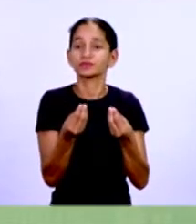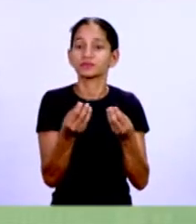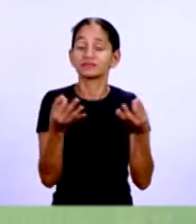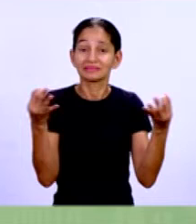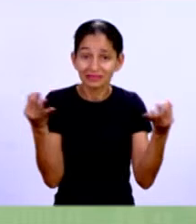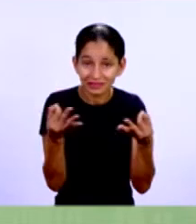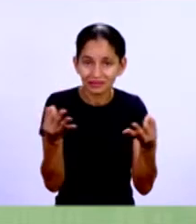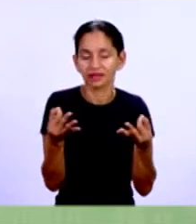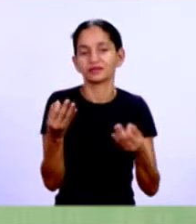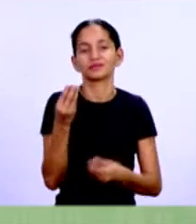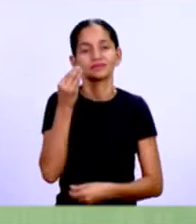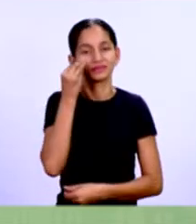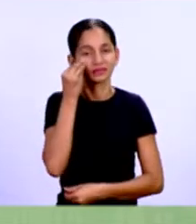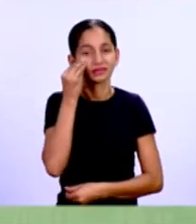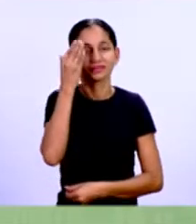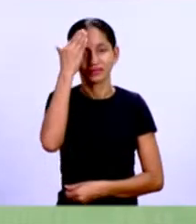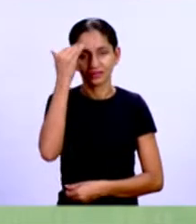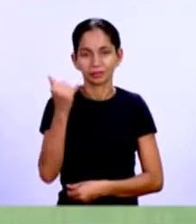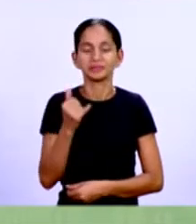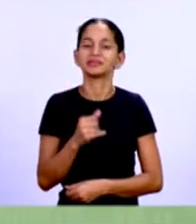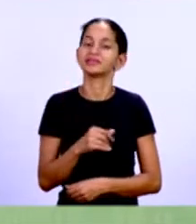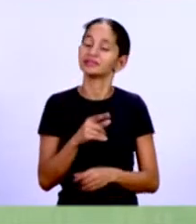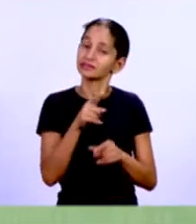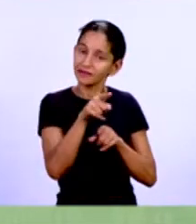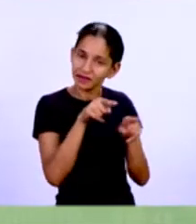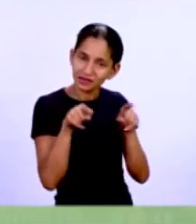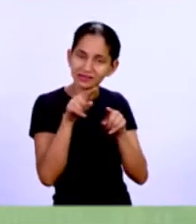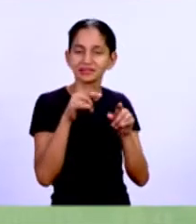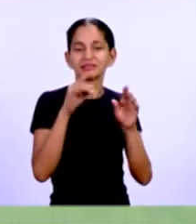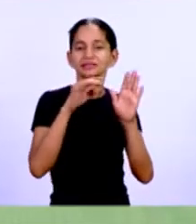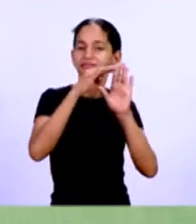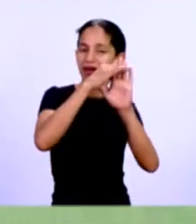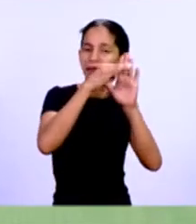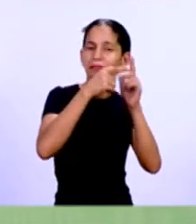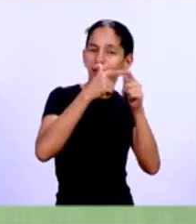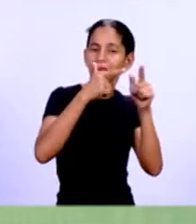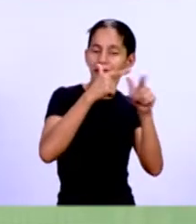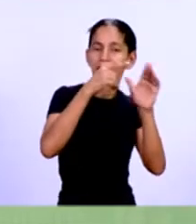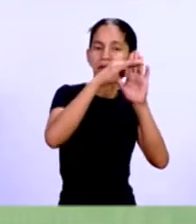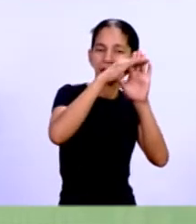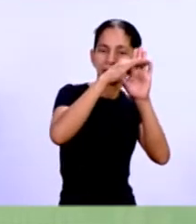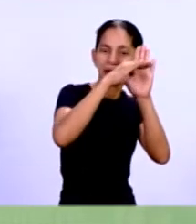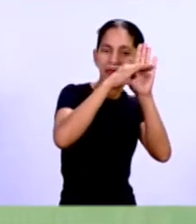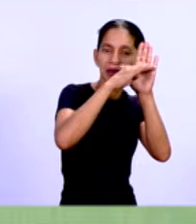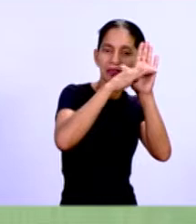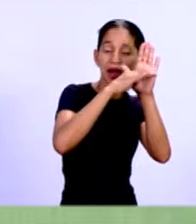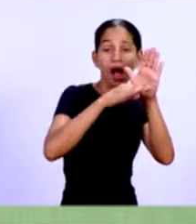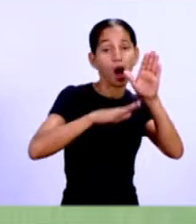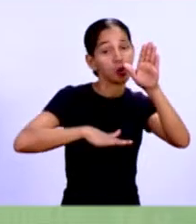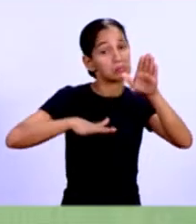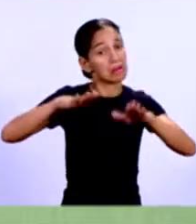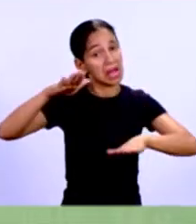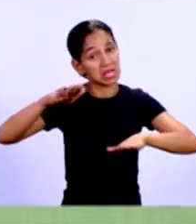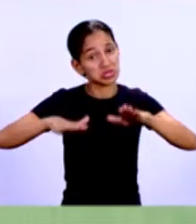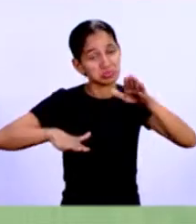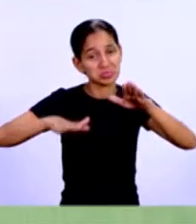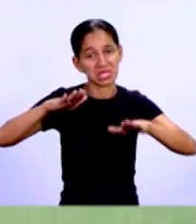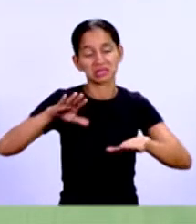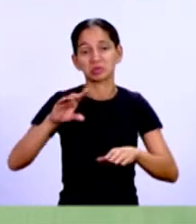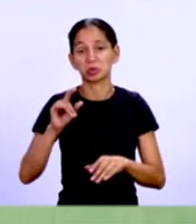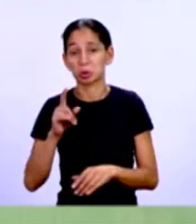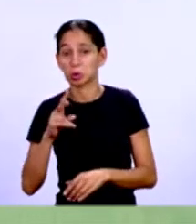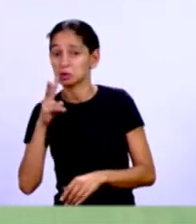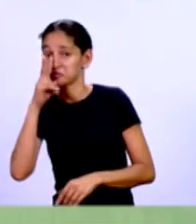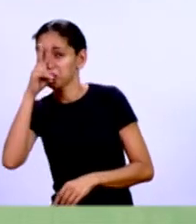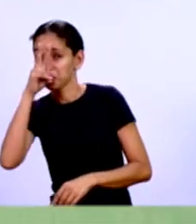algo alto, algo médio, algo que seja baixo. Pode ser que muitas coisas sejam médio, alguma coisa seja alta e outra seja baixa,